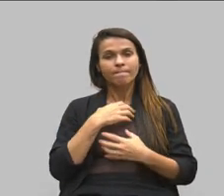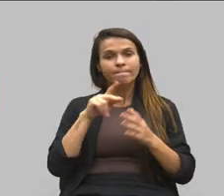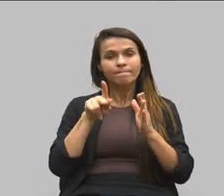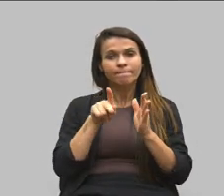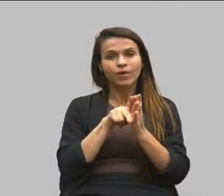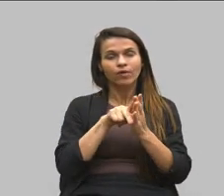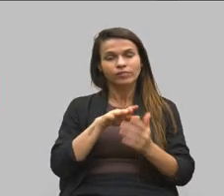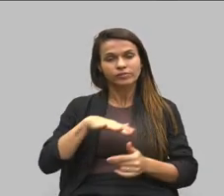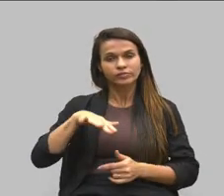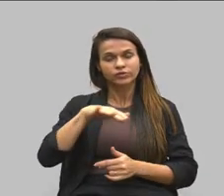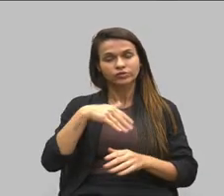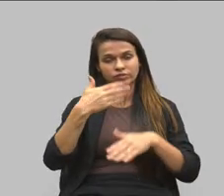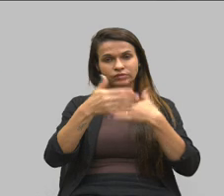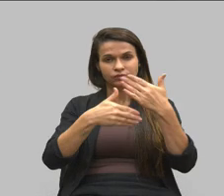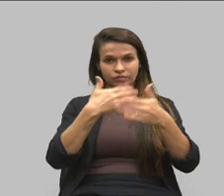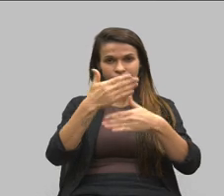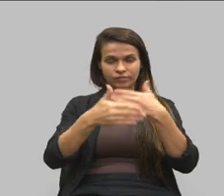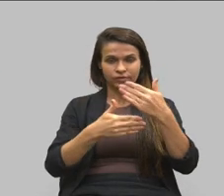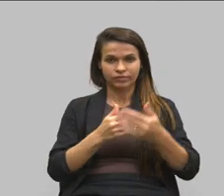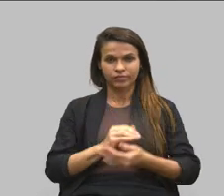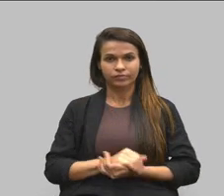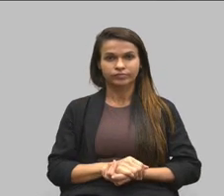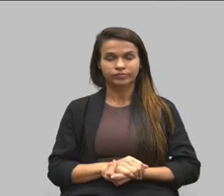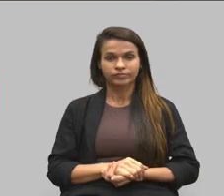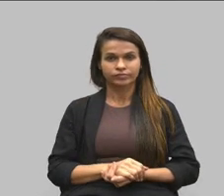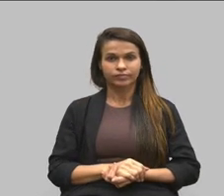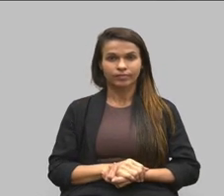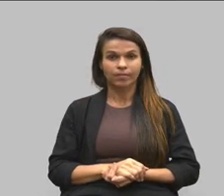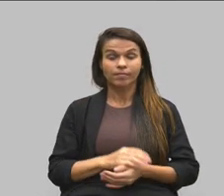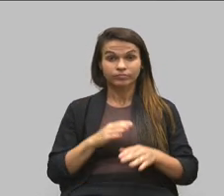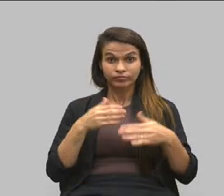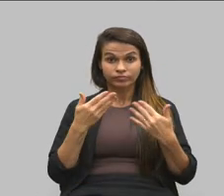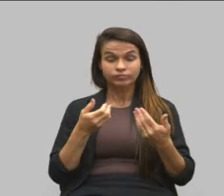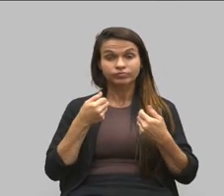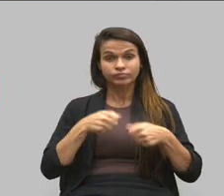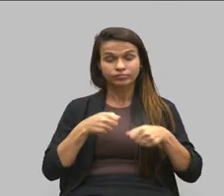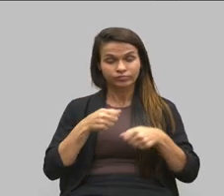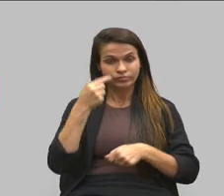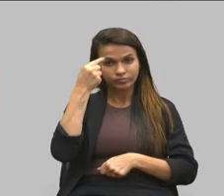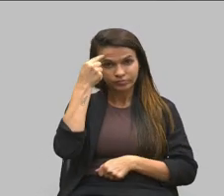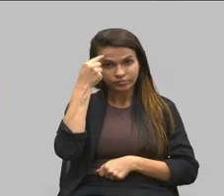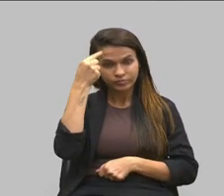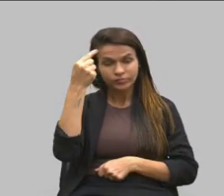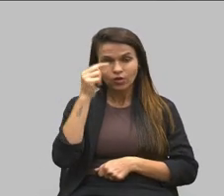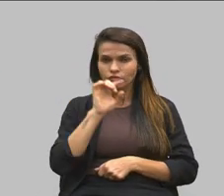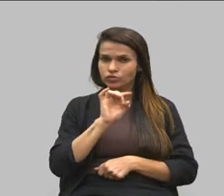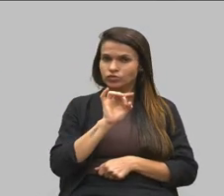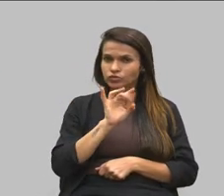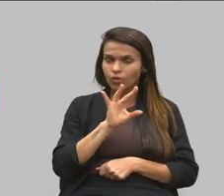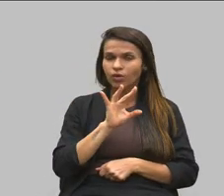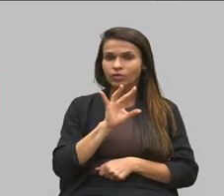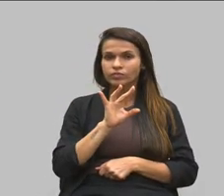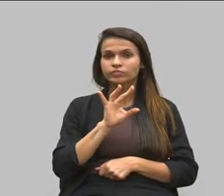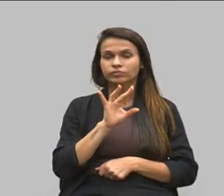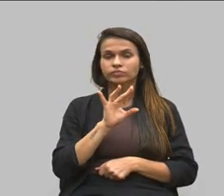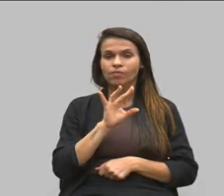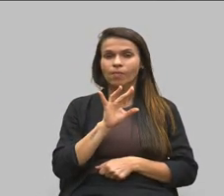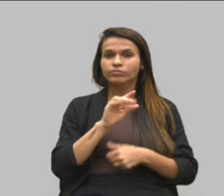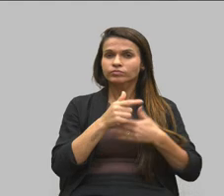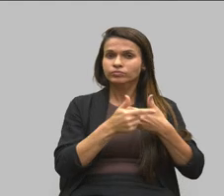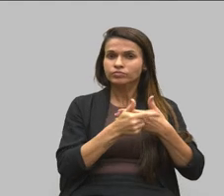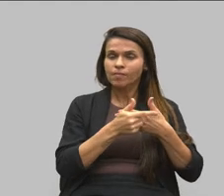estágio de desenvolvimento portanto é preciso pensar não só na função mas na